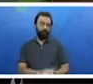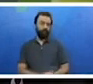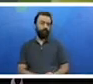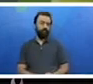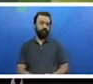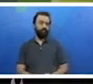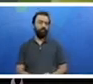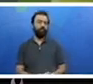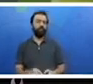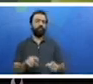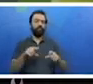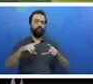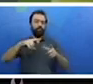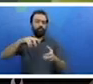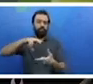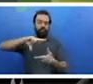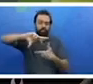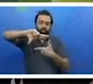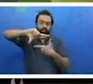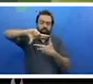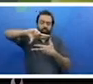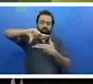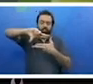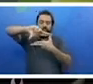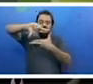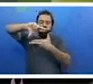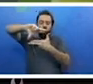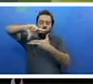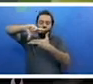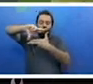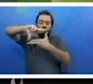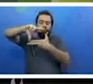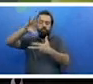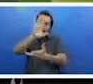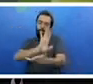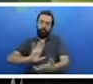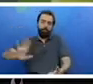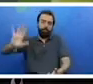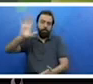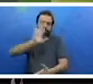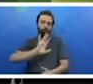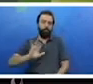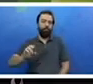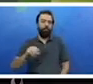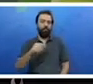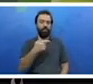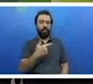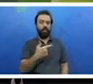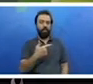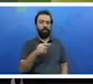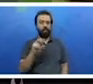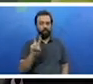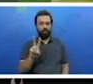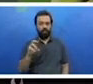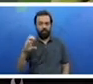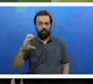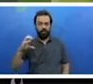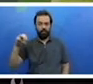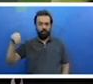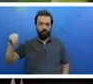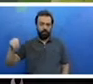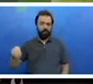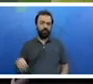Um retângulo tem 72 centímetros de área. Se é área, é um vezes o outro.